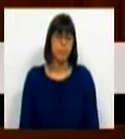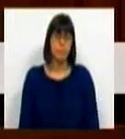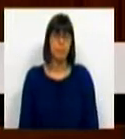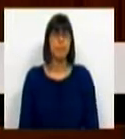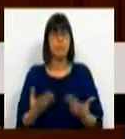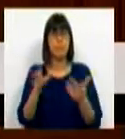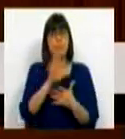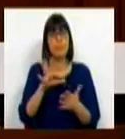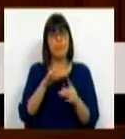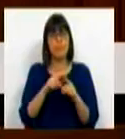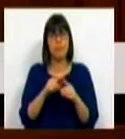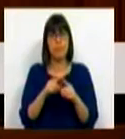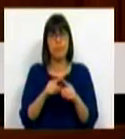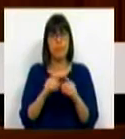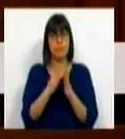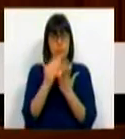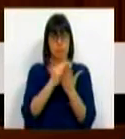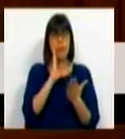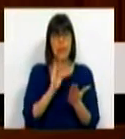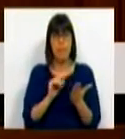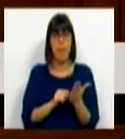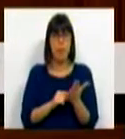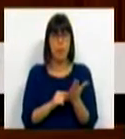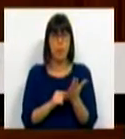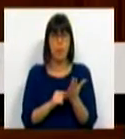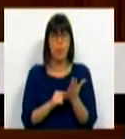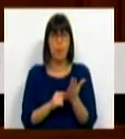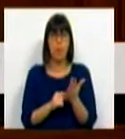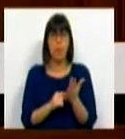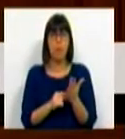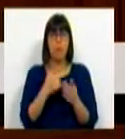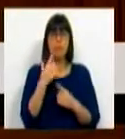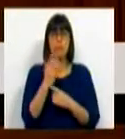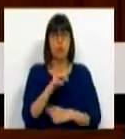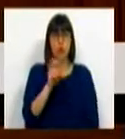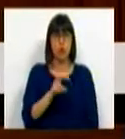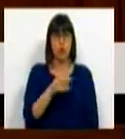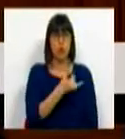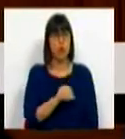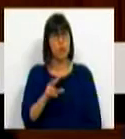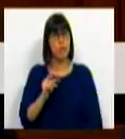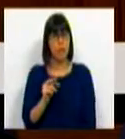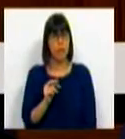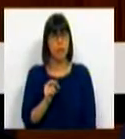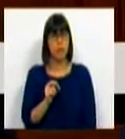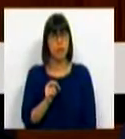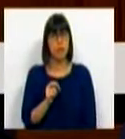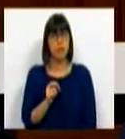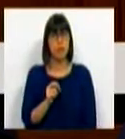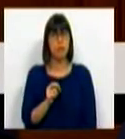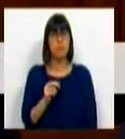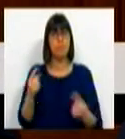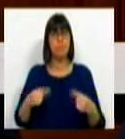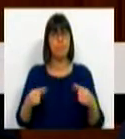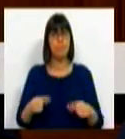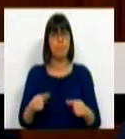A exposição, portanto, à carteira do banco, com referência, por exemplo, a junho de 2013,